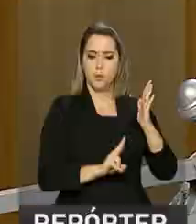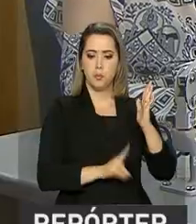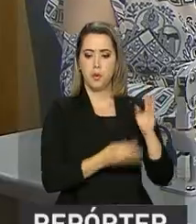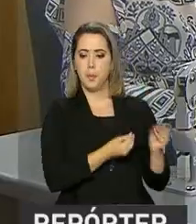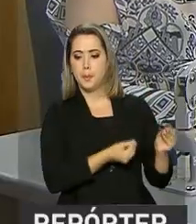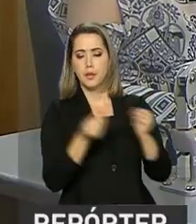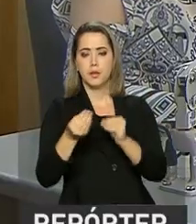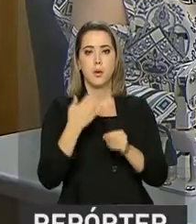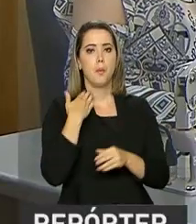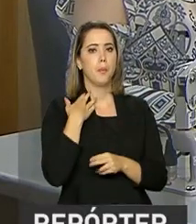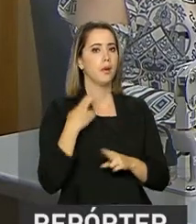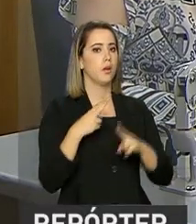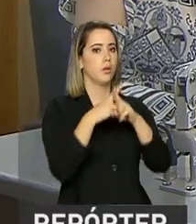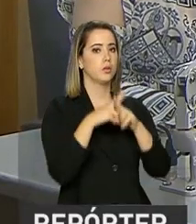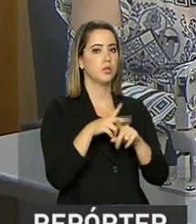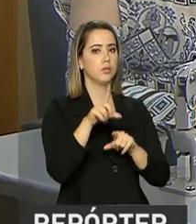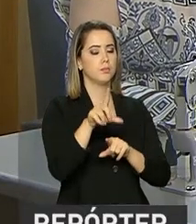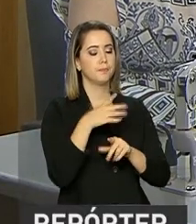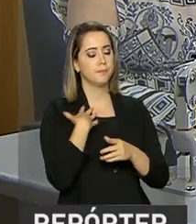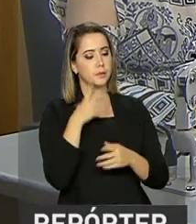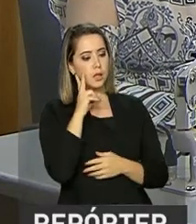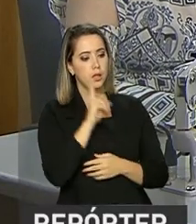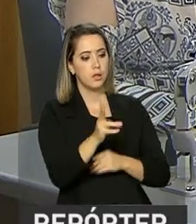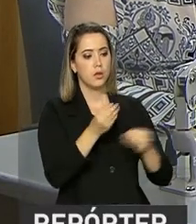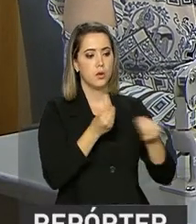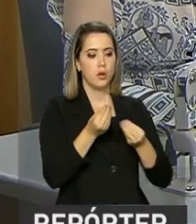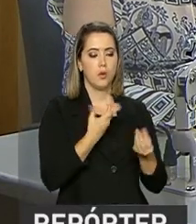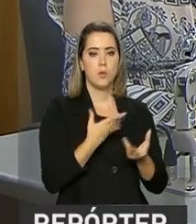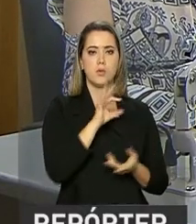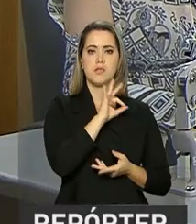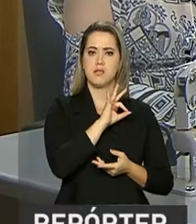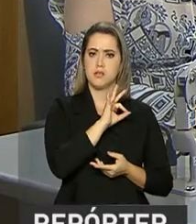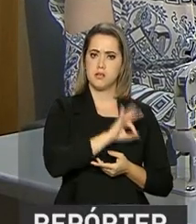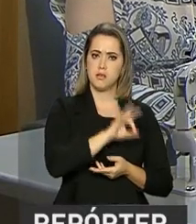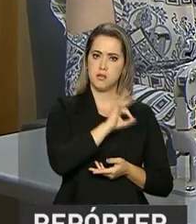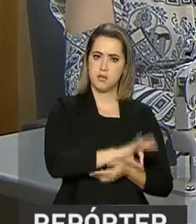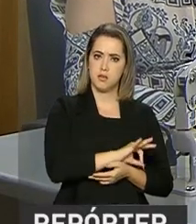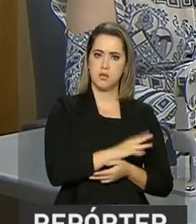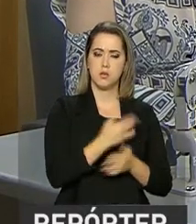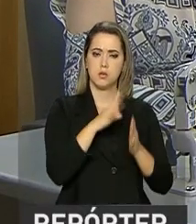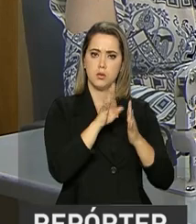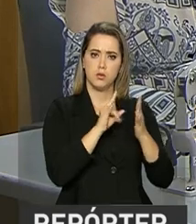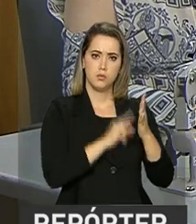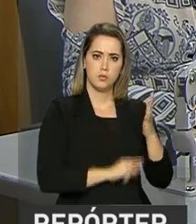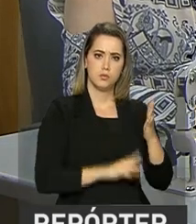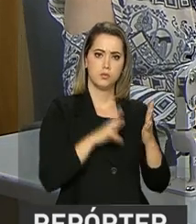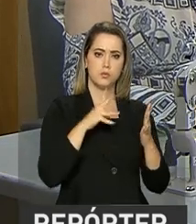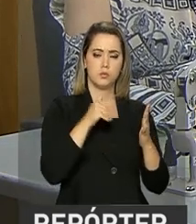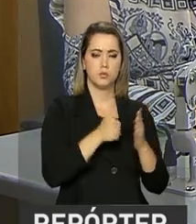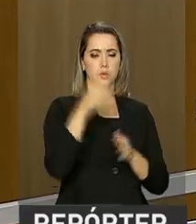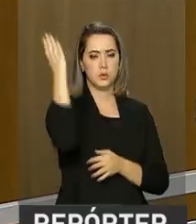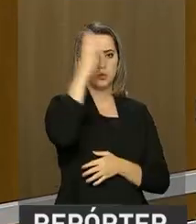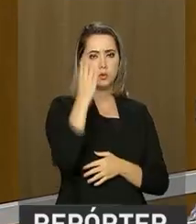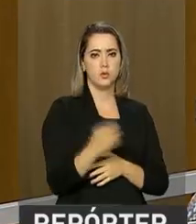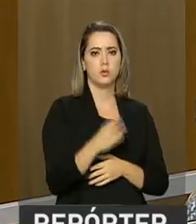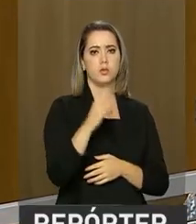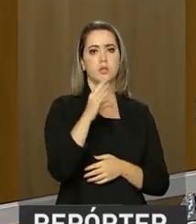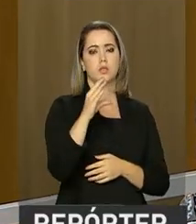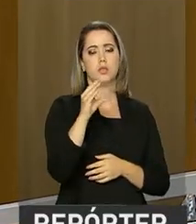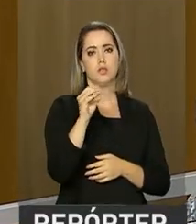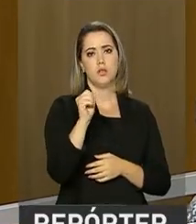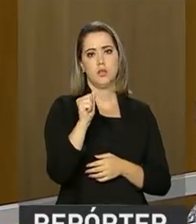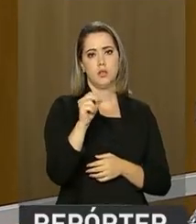Econômica Federal, que fará uma triagem em relação aos cadastros nacionais que nós temos,